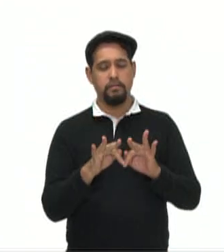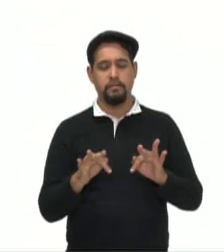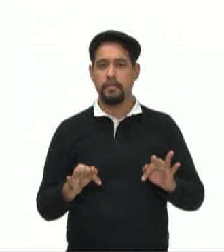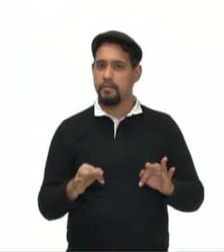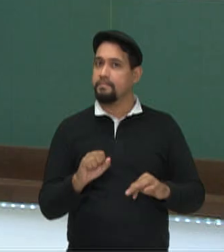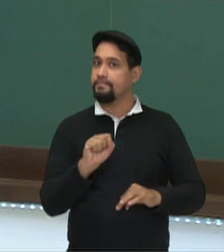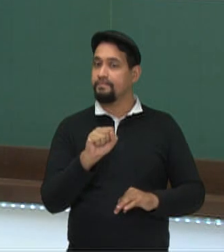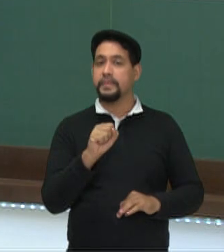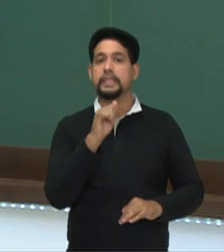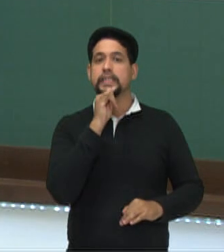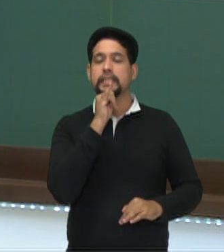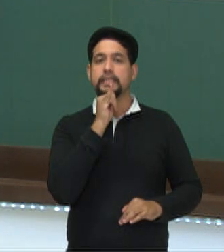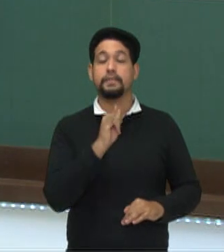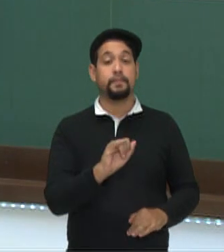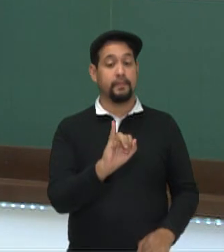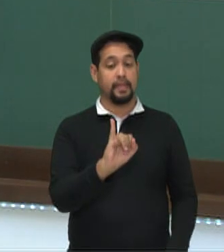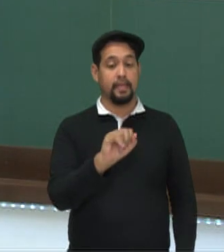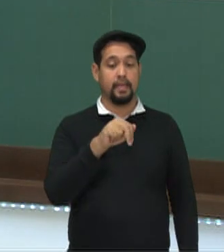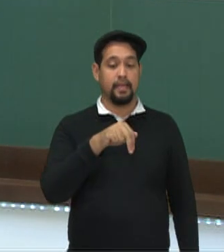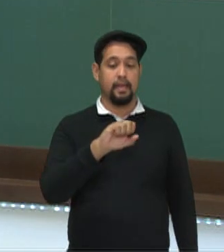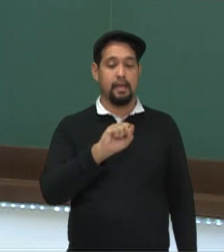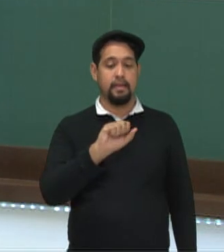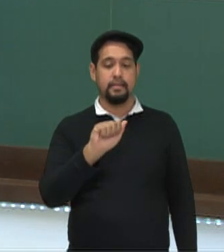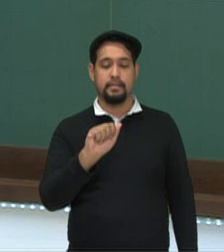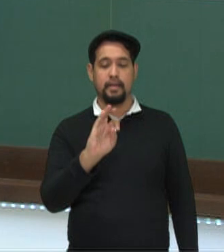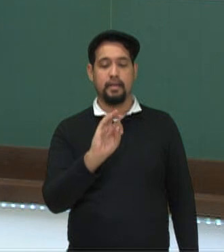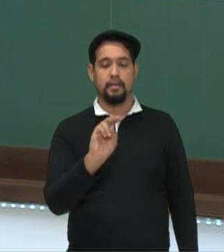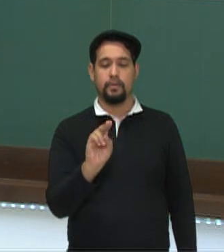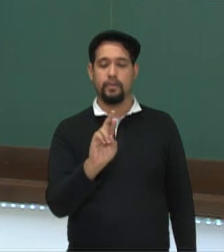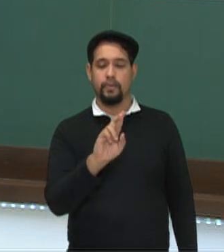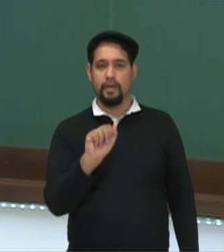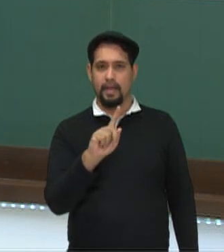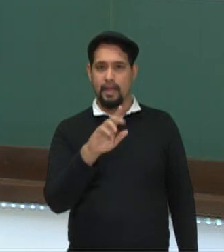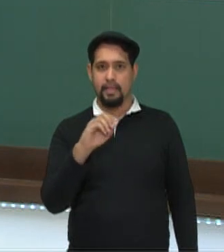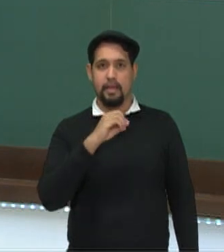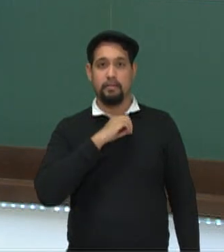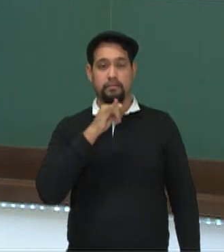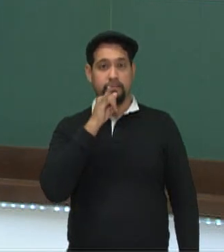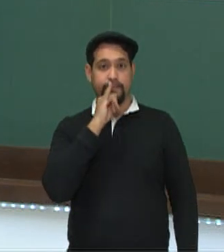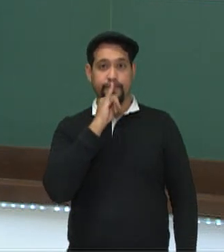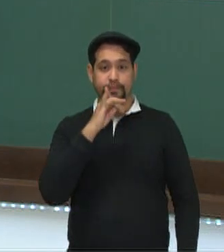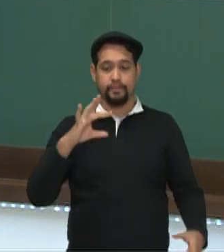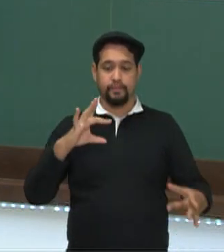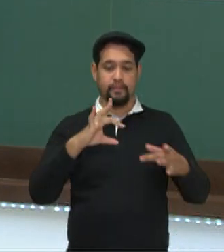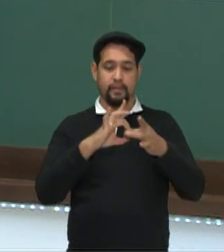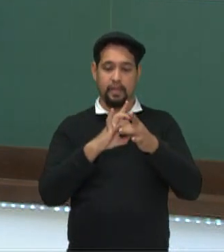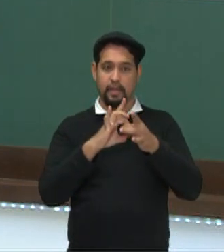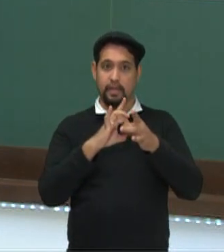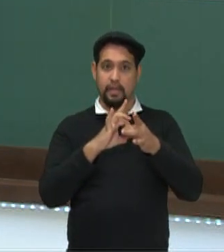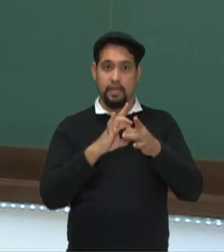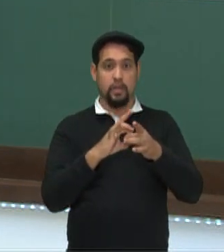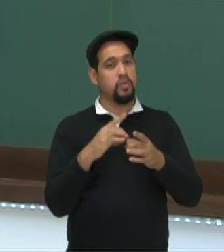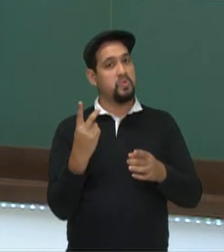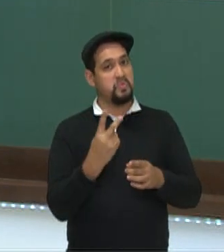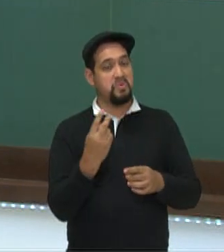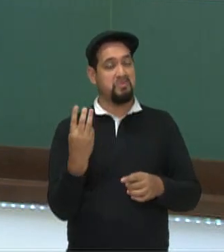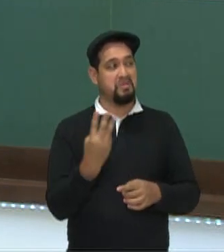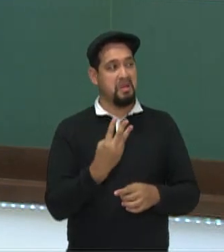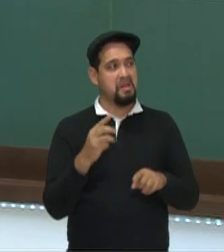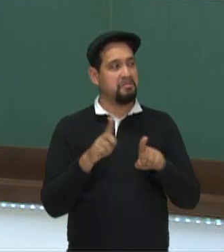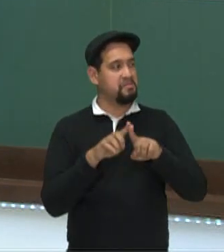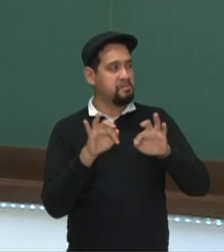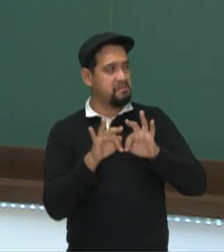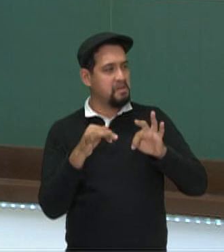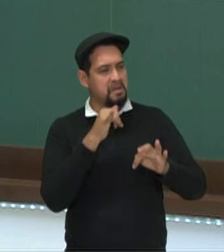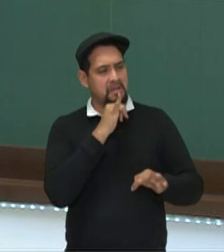Sim, então, insaturada, ligação dupla ou tripla. Saturada, ligações simples. Quando nós temos